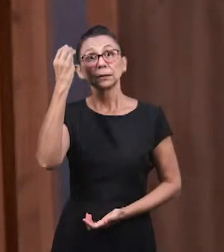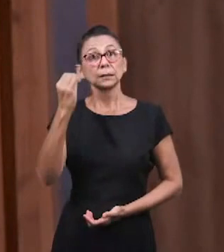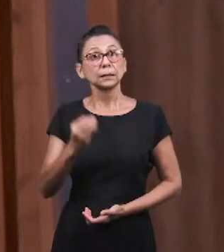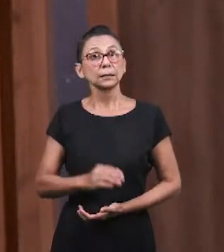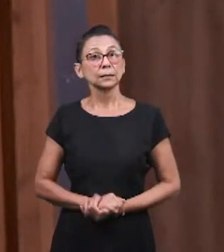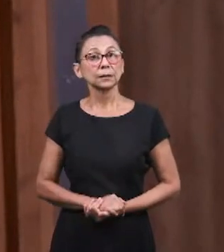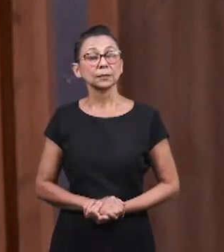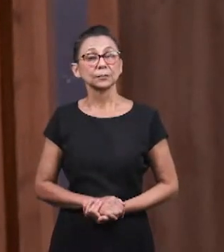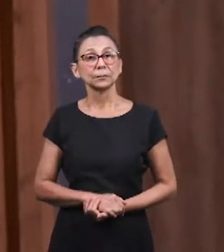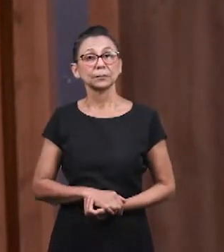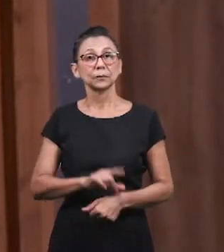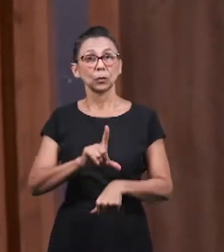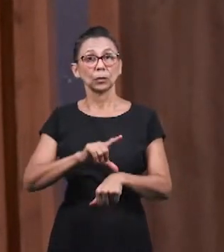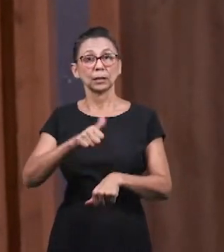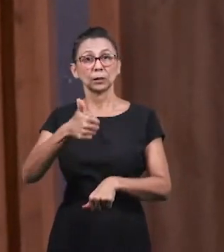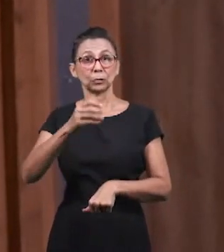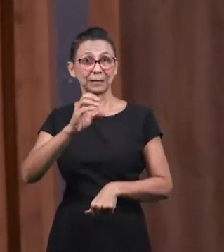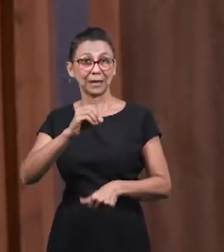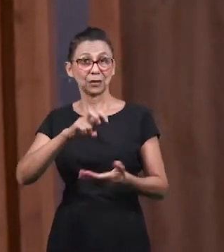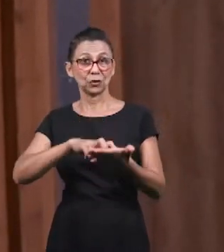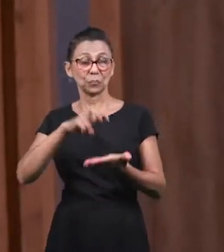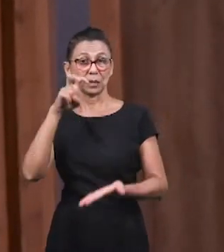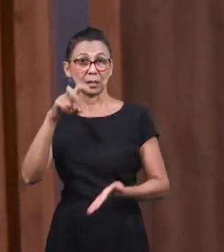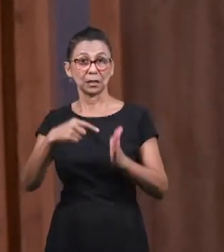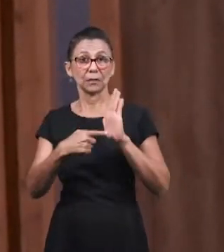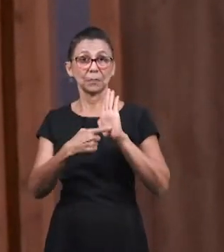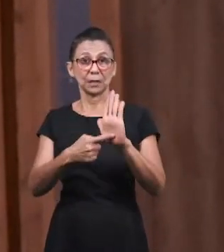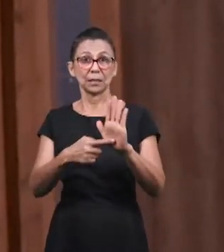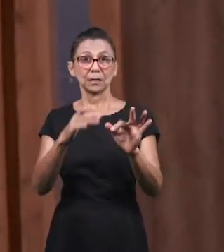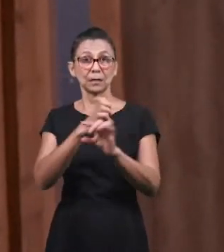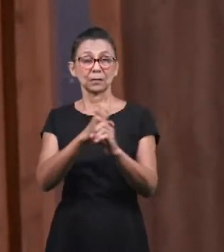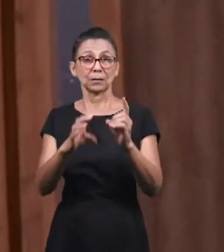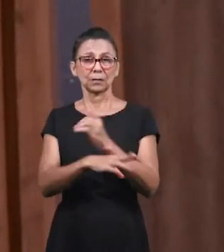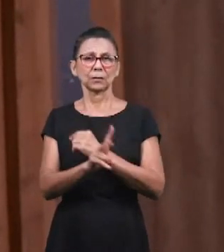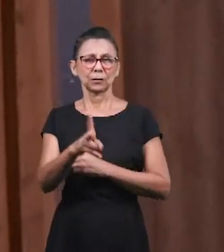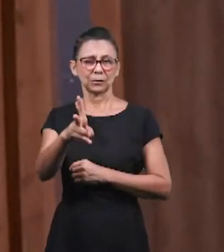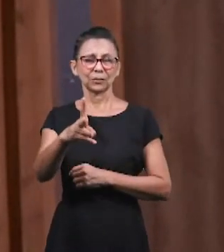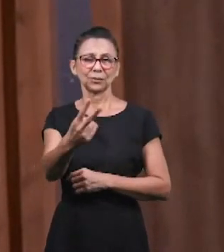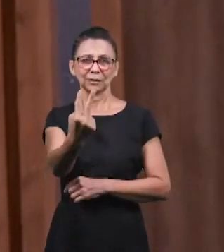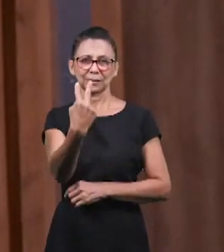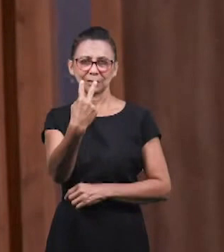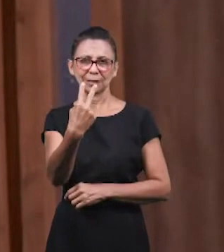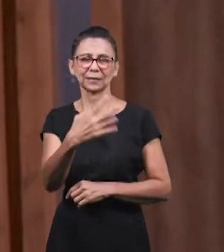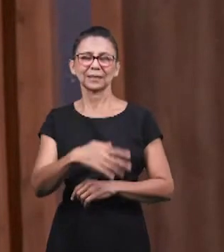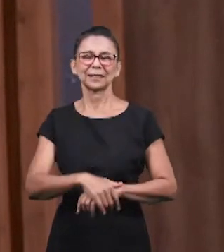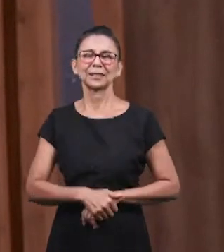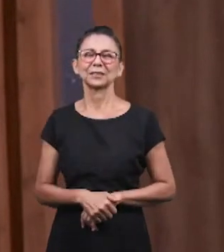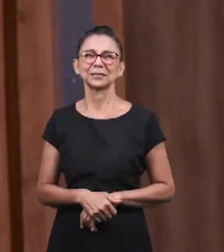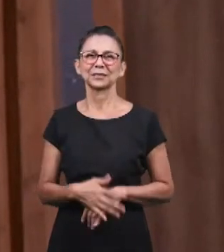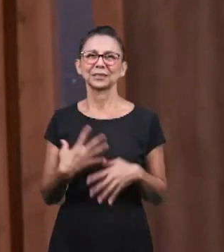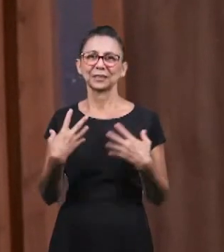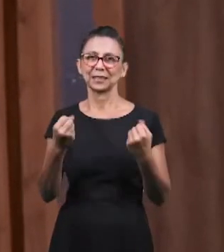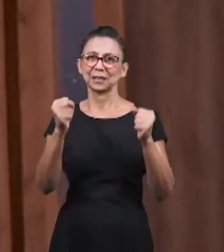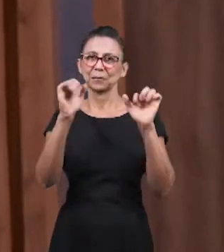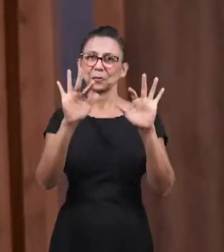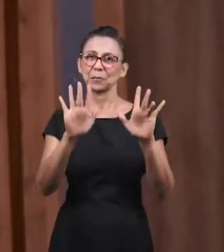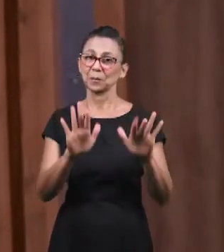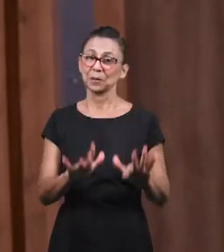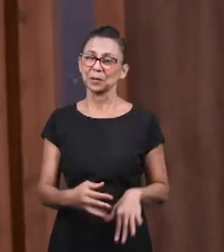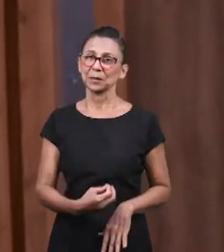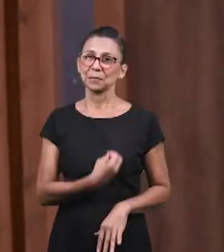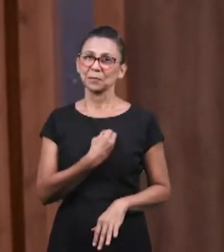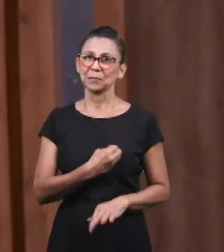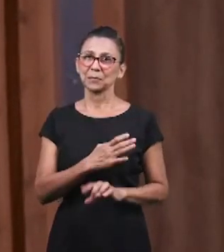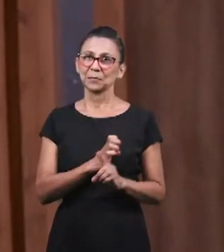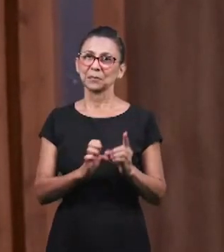10 horas da manhã, nós teremos a apresentação da Escola Bíblica Dominical. Permanece conosco neste canal e você vai receber uma bênção